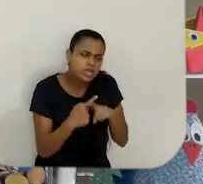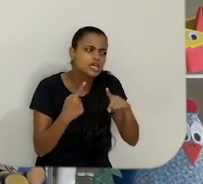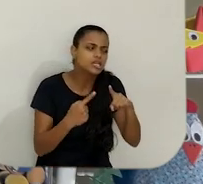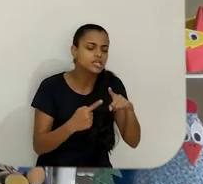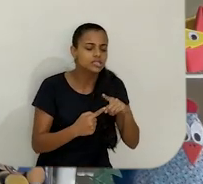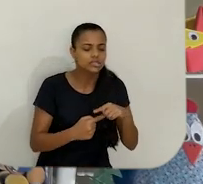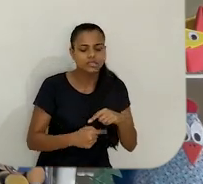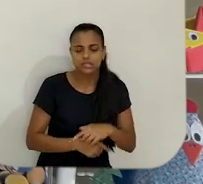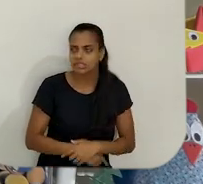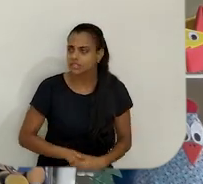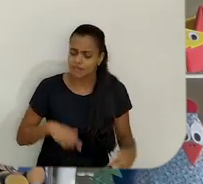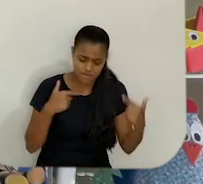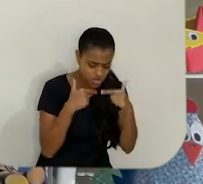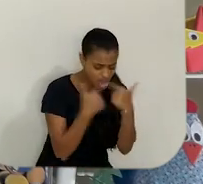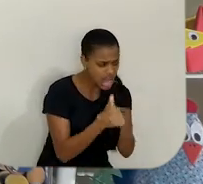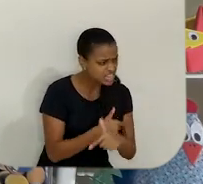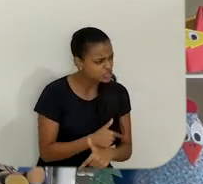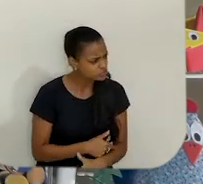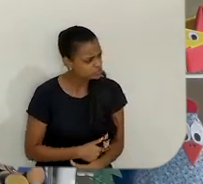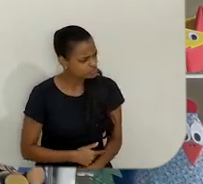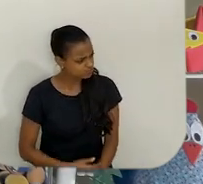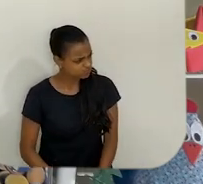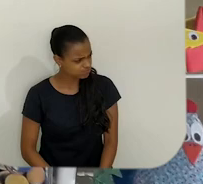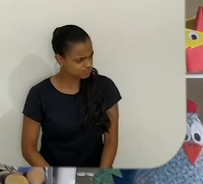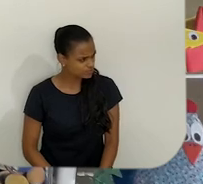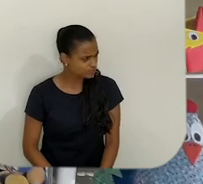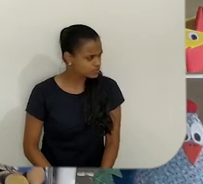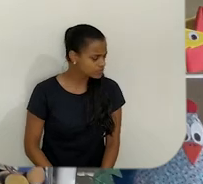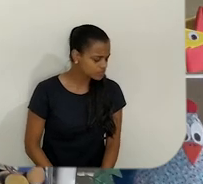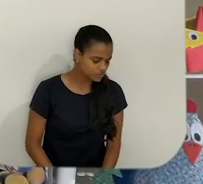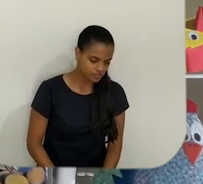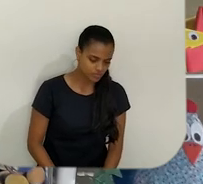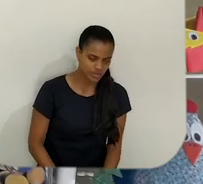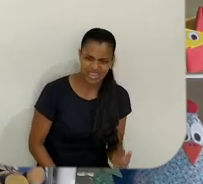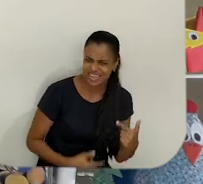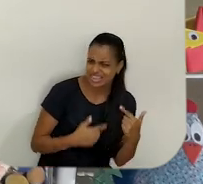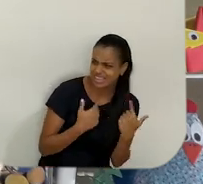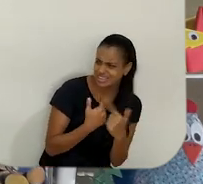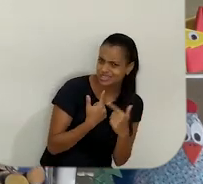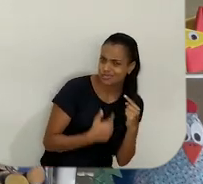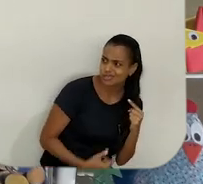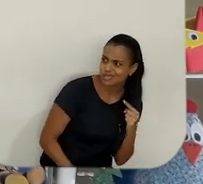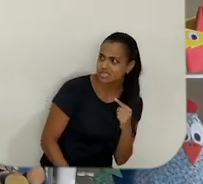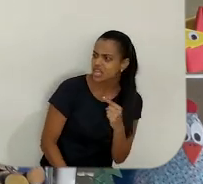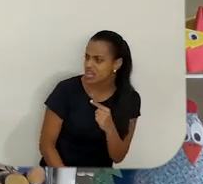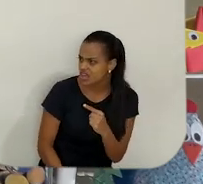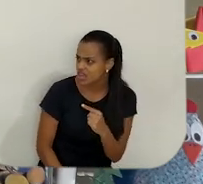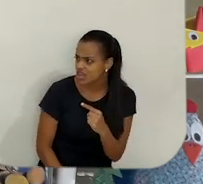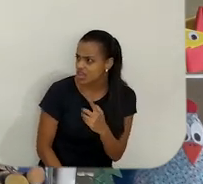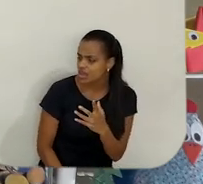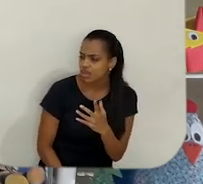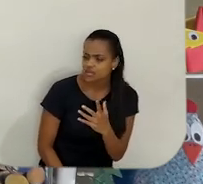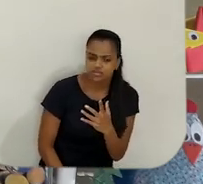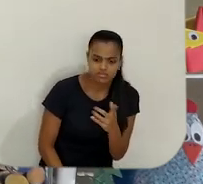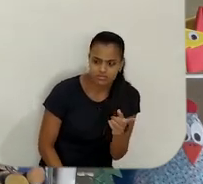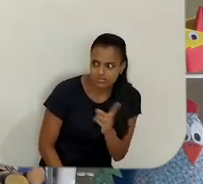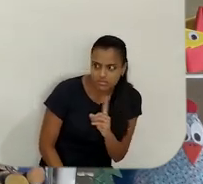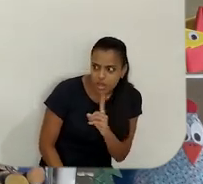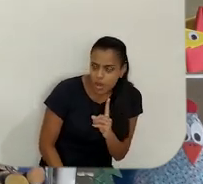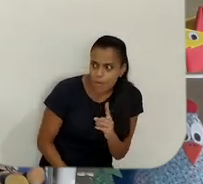ficou me espiando vai rir de mim também é rir de você